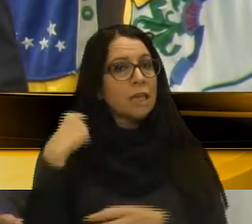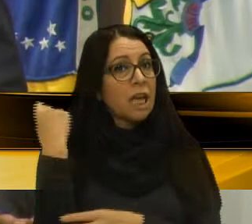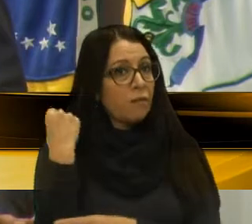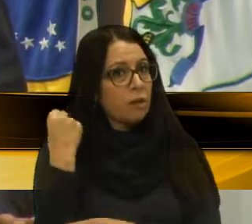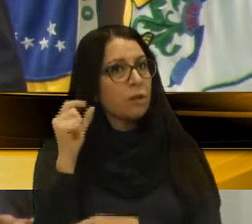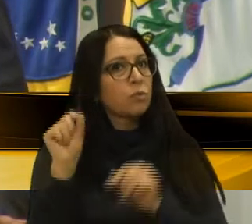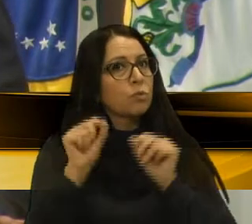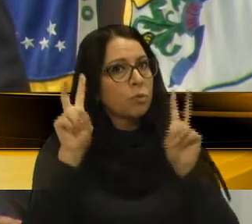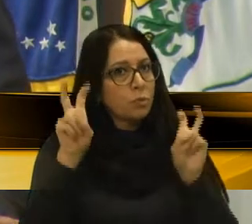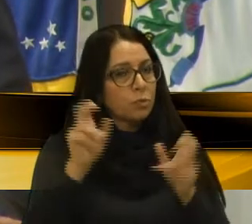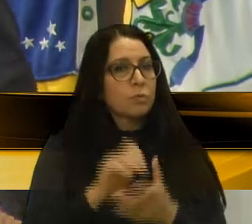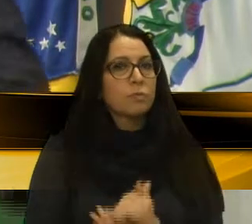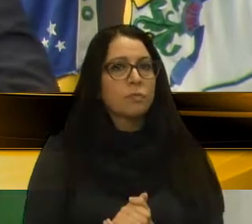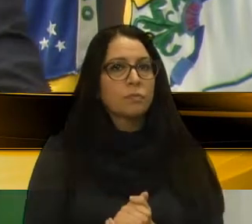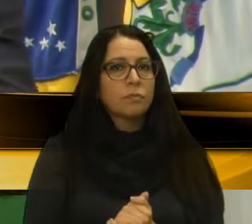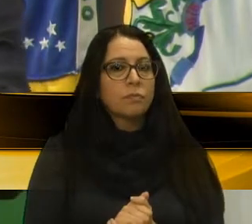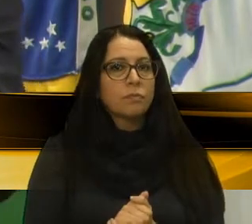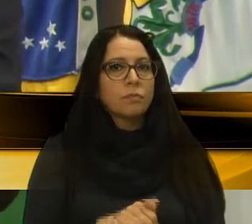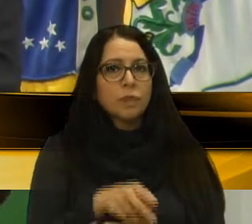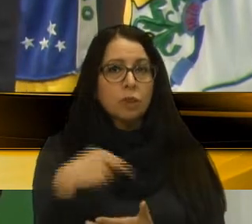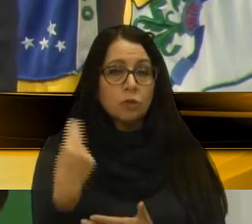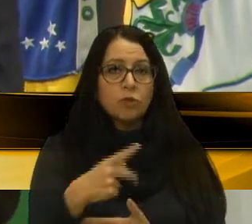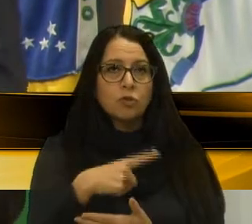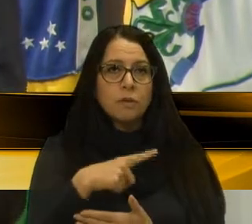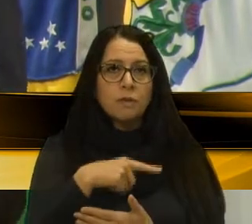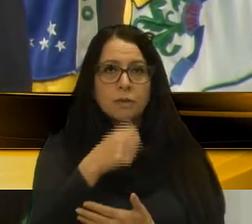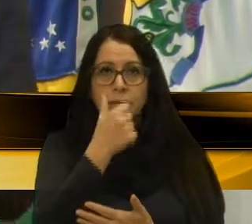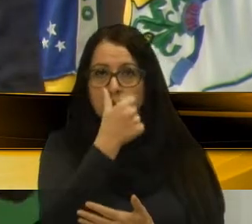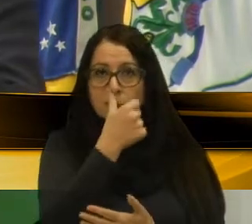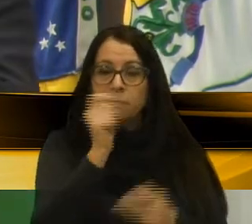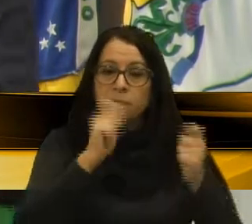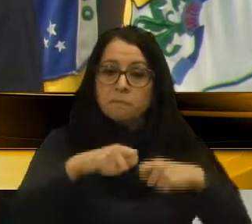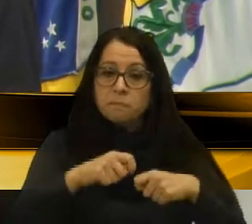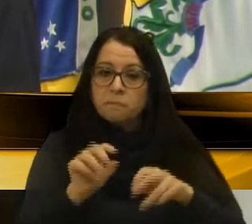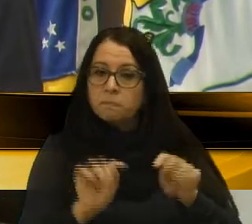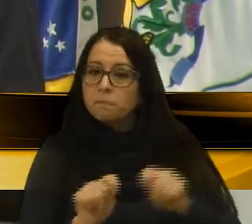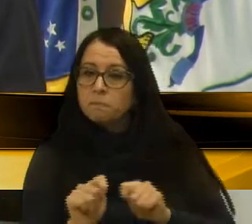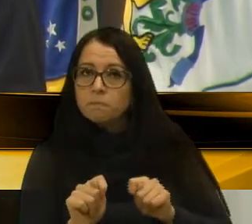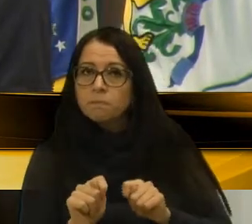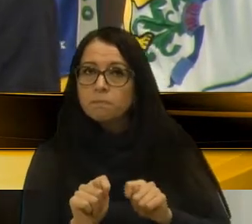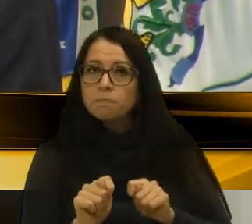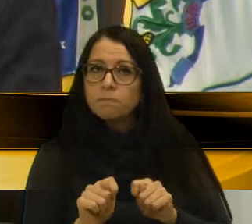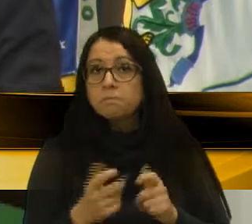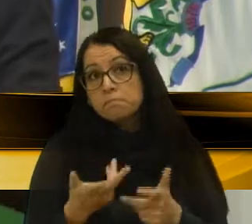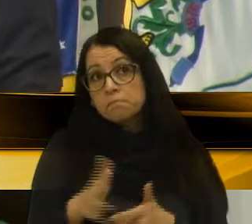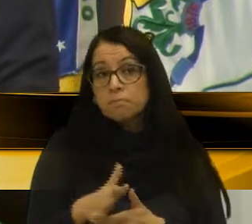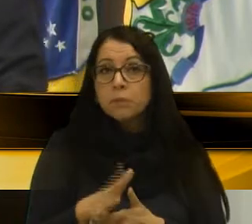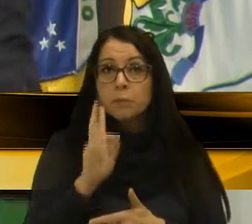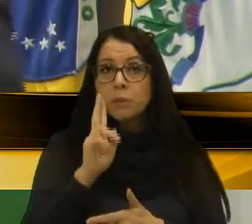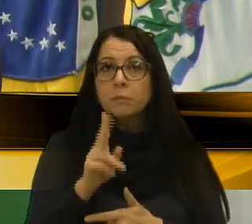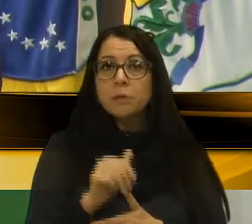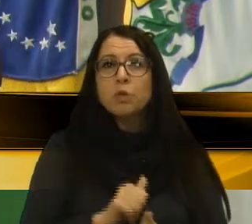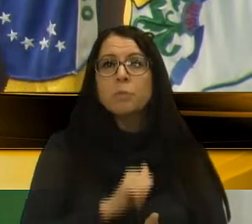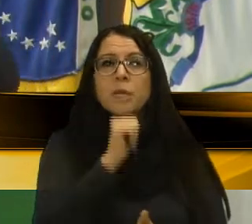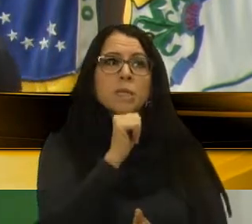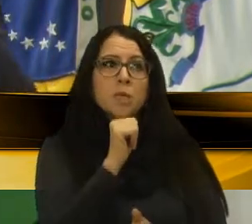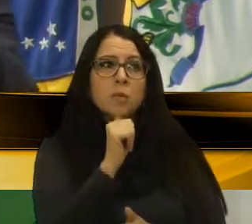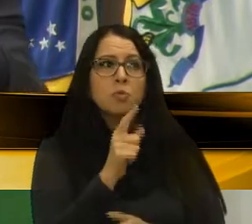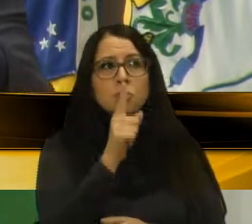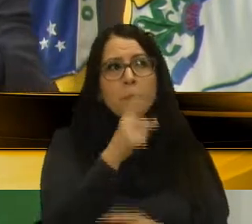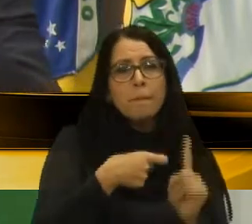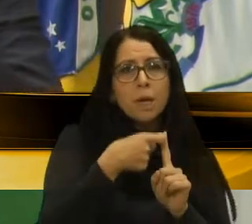assunto. Então, se nós tivéssemos possibilidade de dosar a pena, talvez até poderia ser uma suspensão de 1 mês,